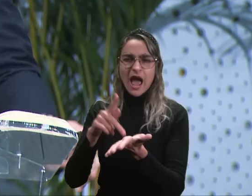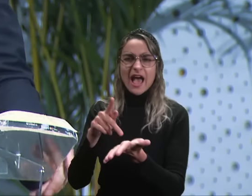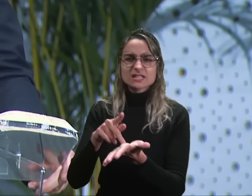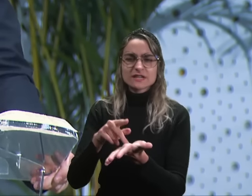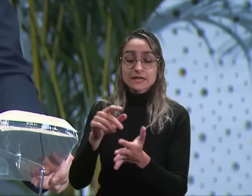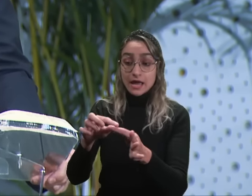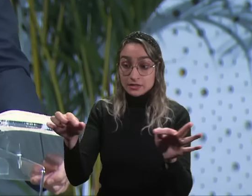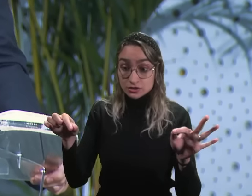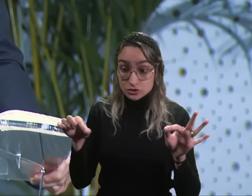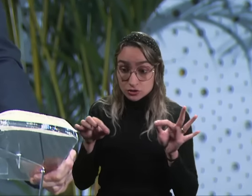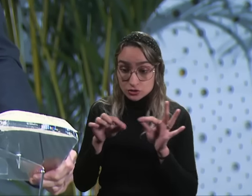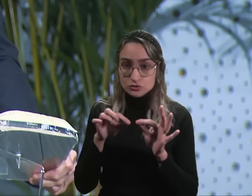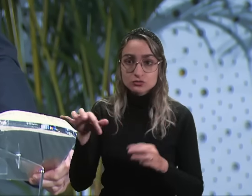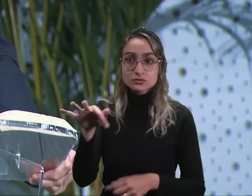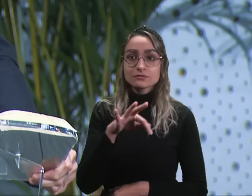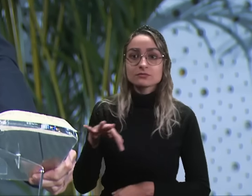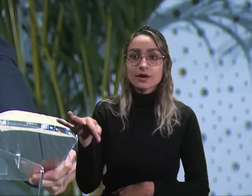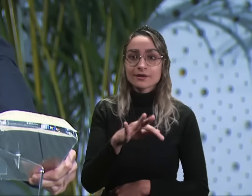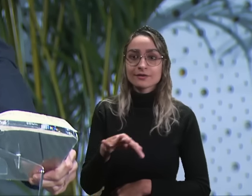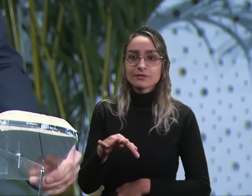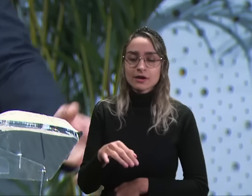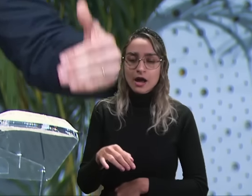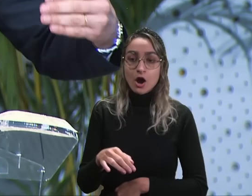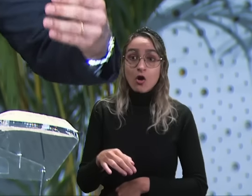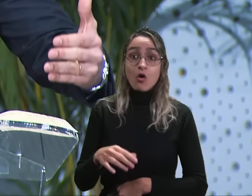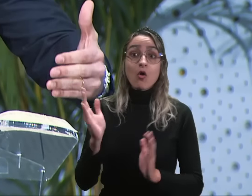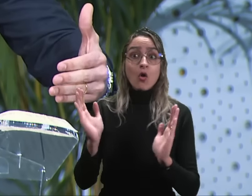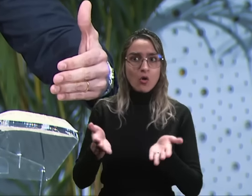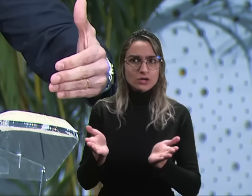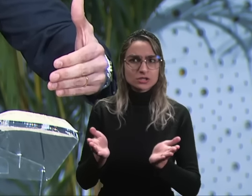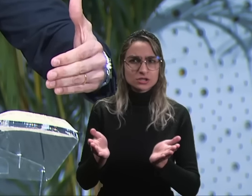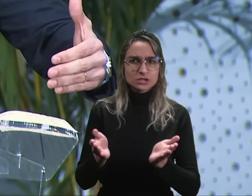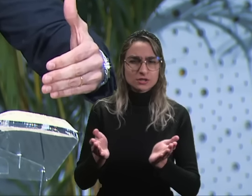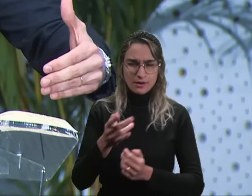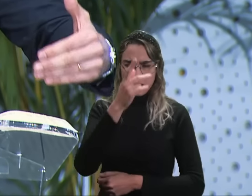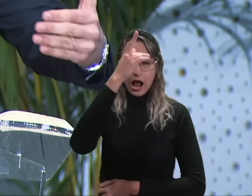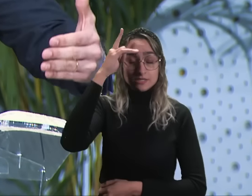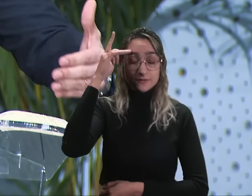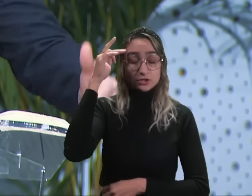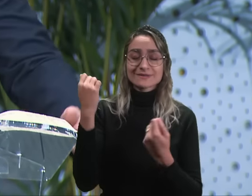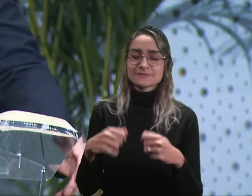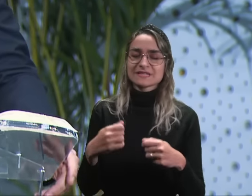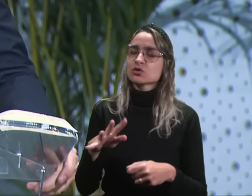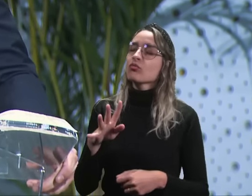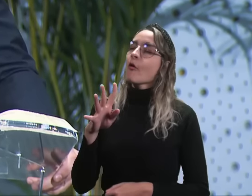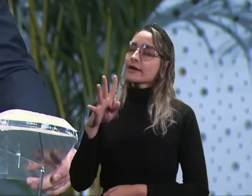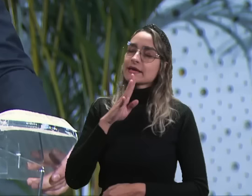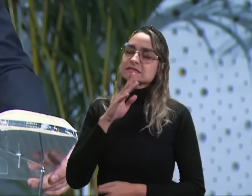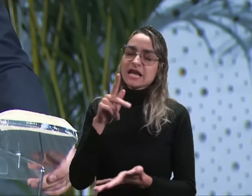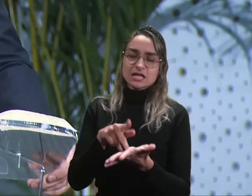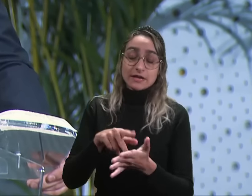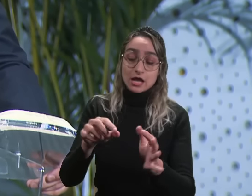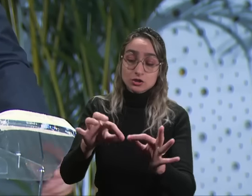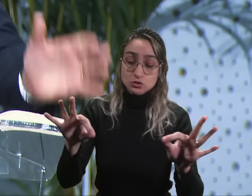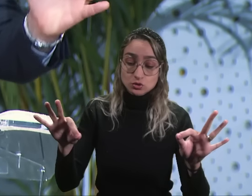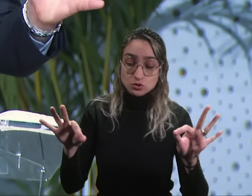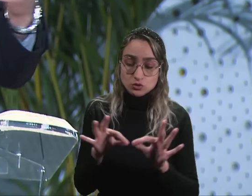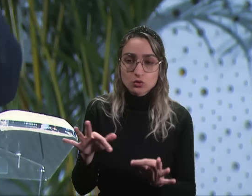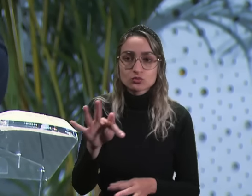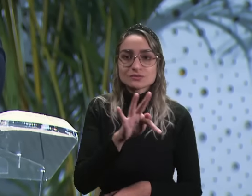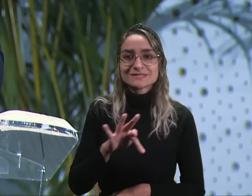movimento Adventista do século 19 a continuação da reforma protestante